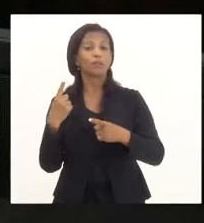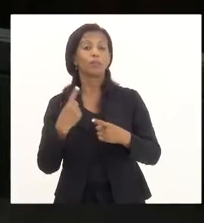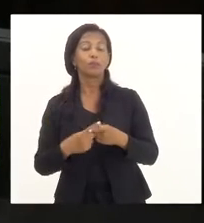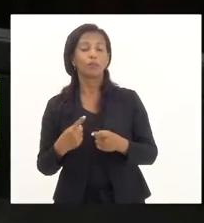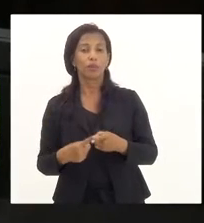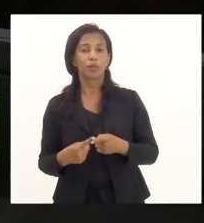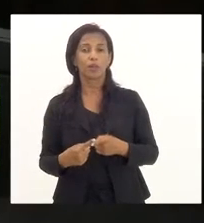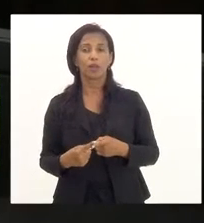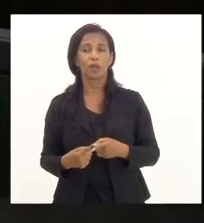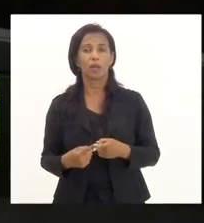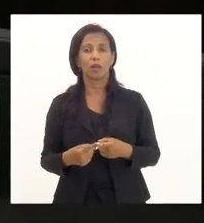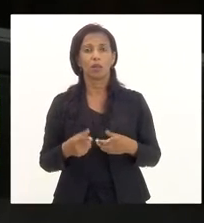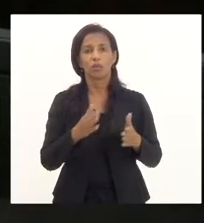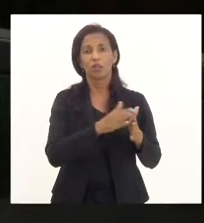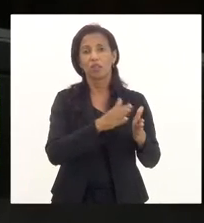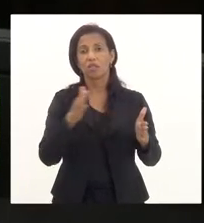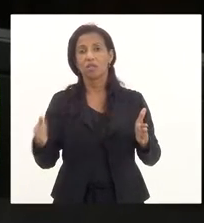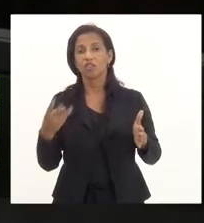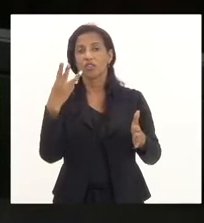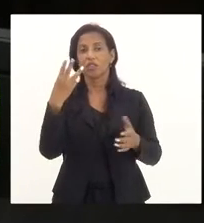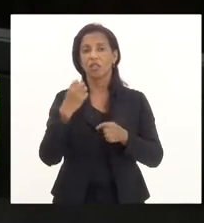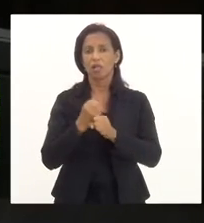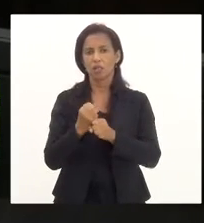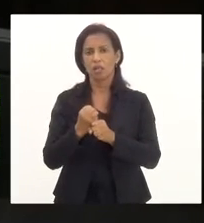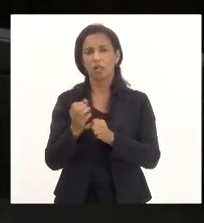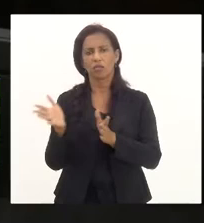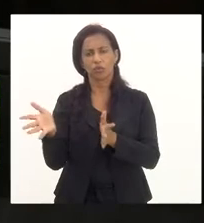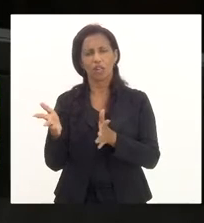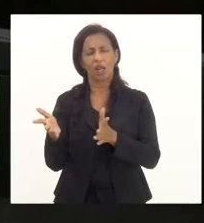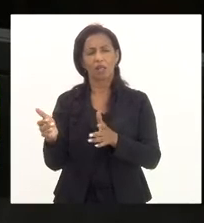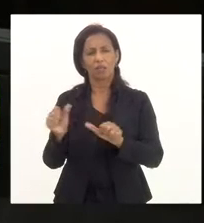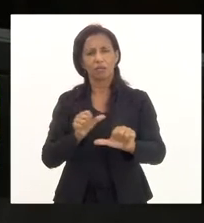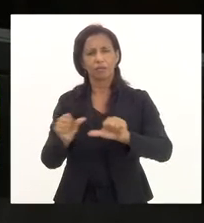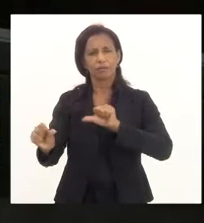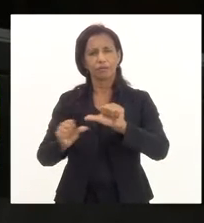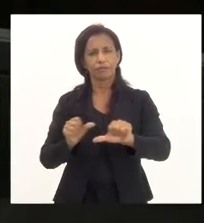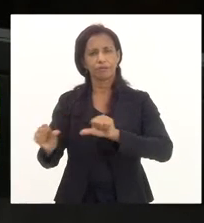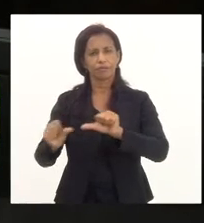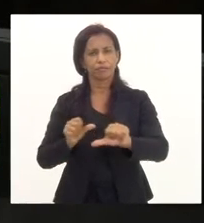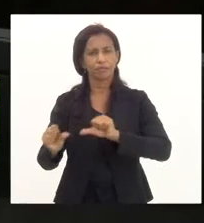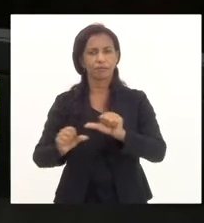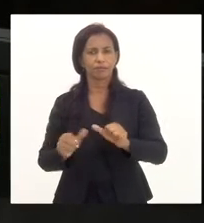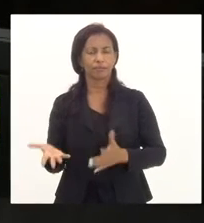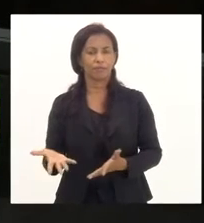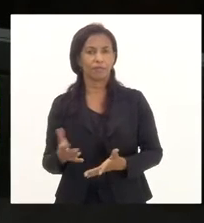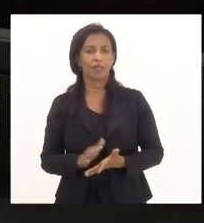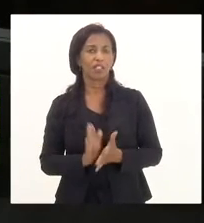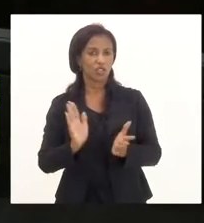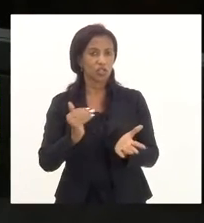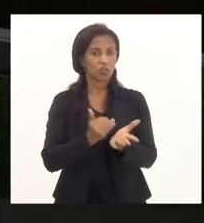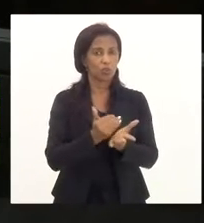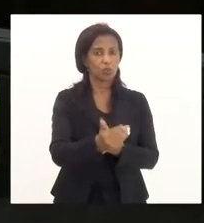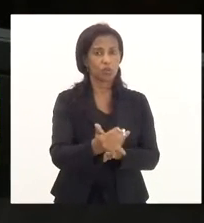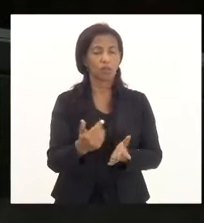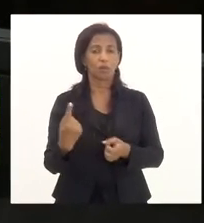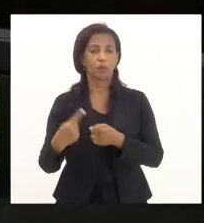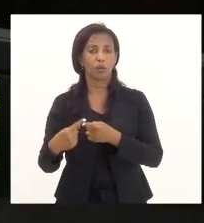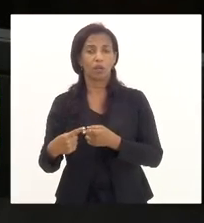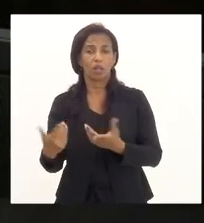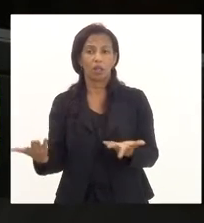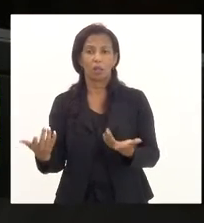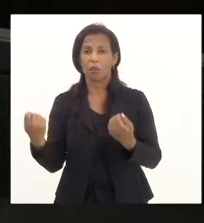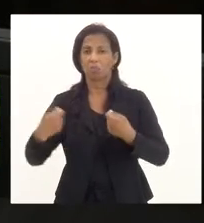Porque durante esses três anos já existiram os ajustes e nós começamos a fazer ajuste que se quer até porque não tem